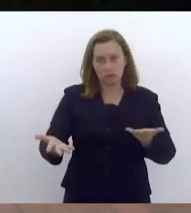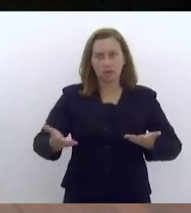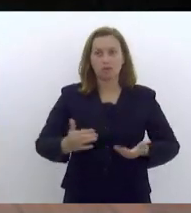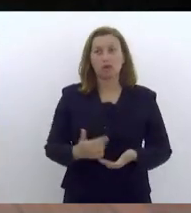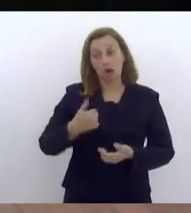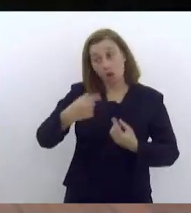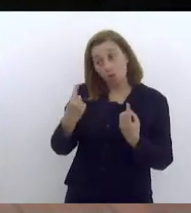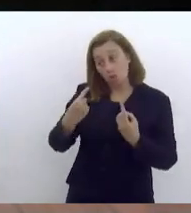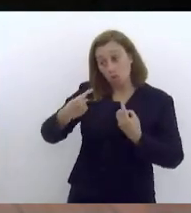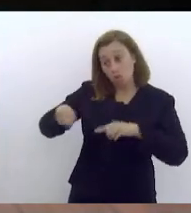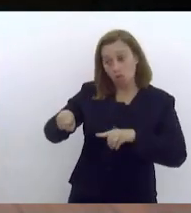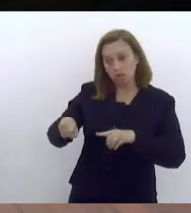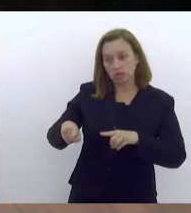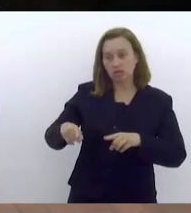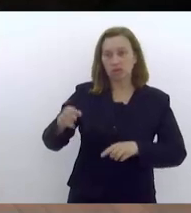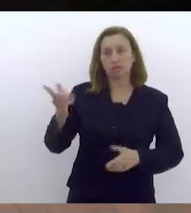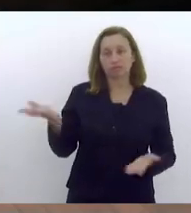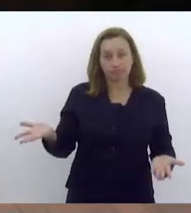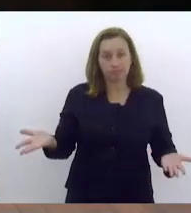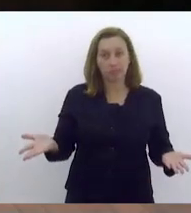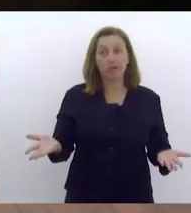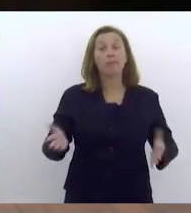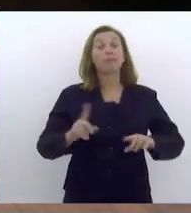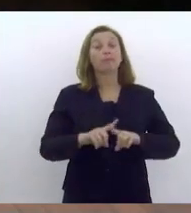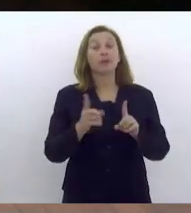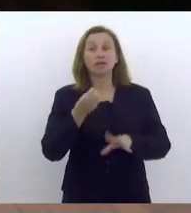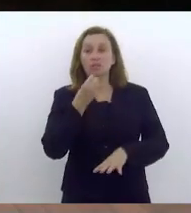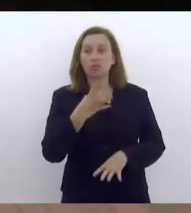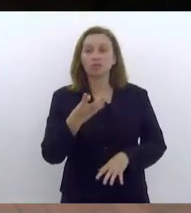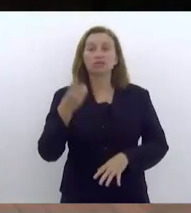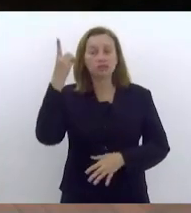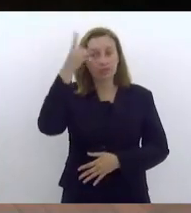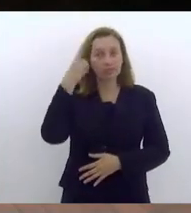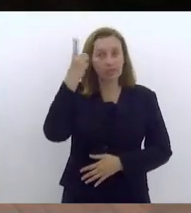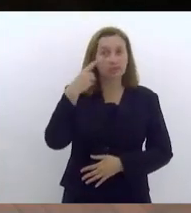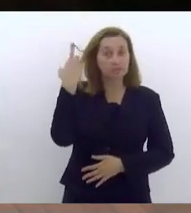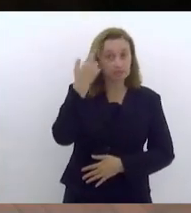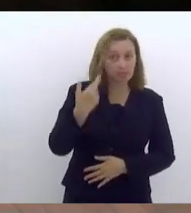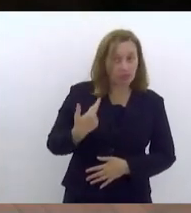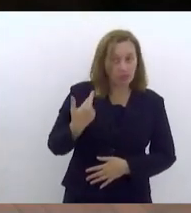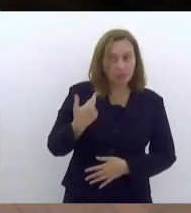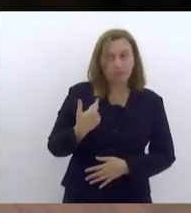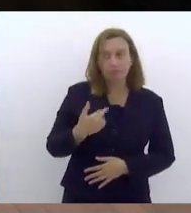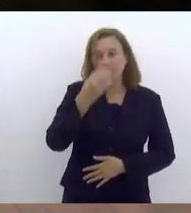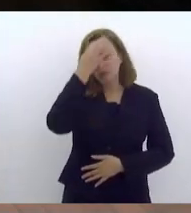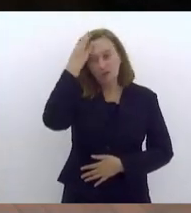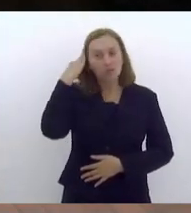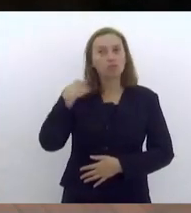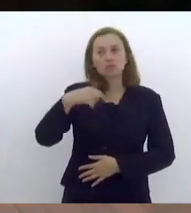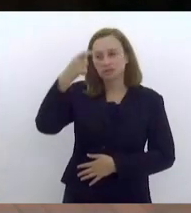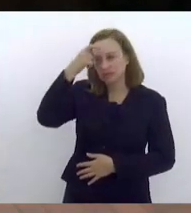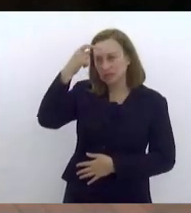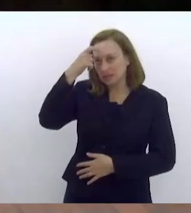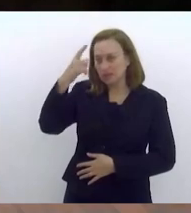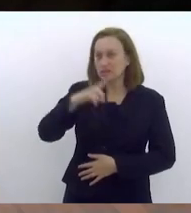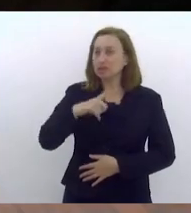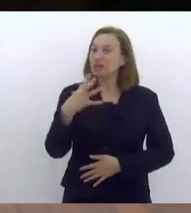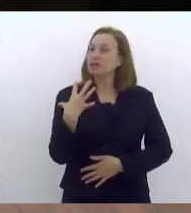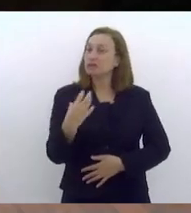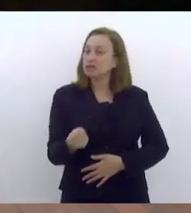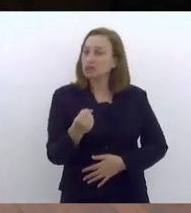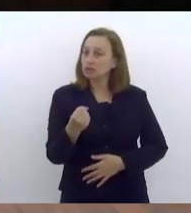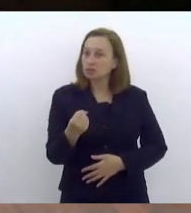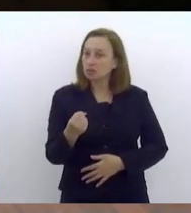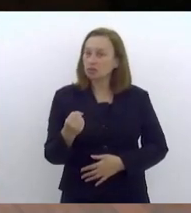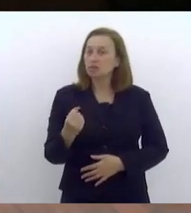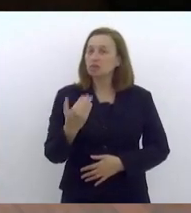sou contra, mas ainda bem que a deputada Renata, sensata que é, aceitou a ponderação